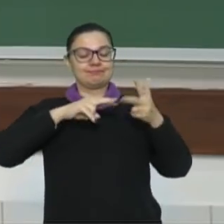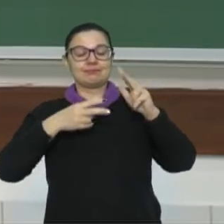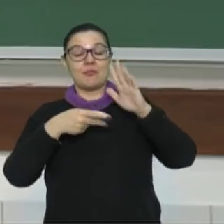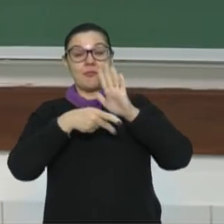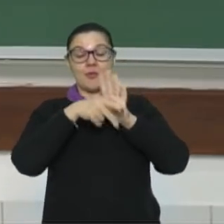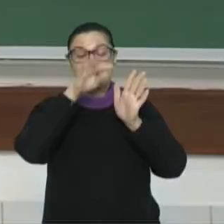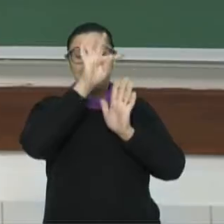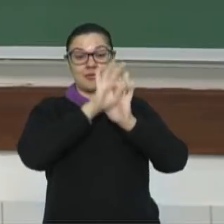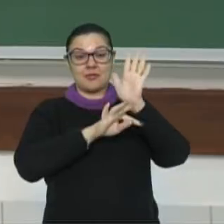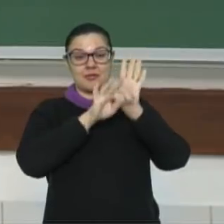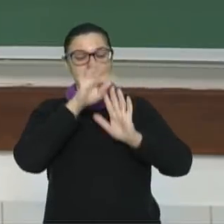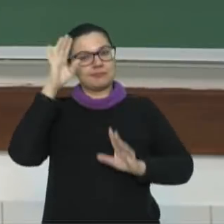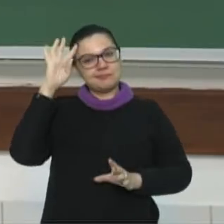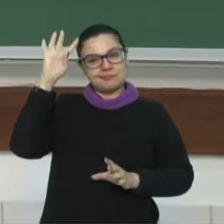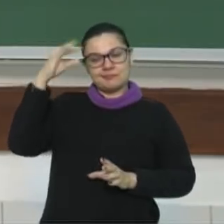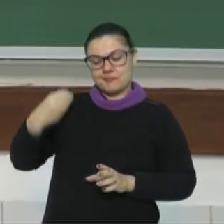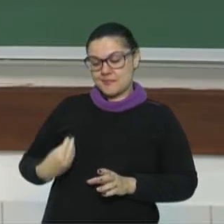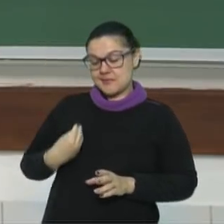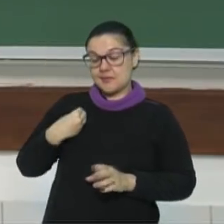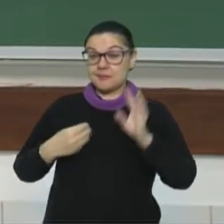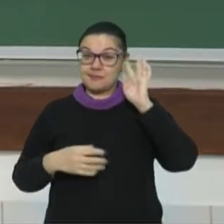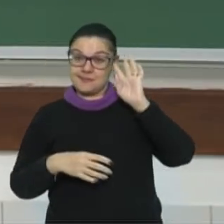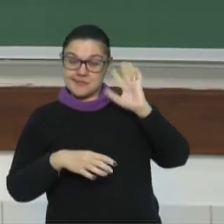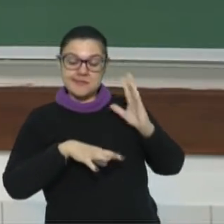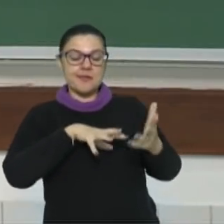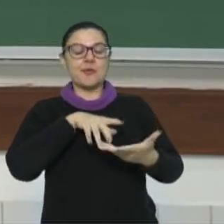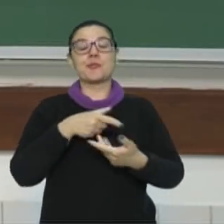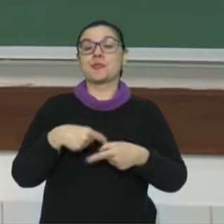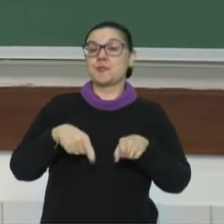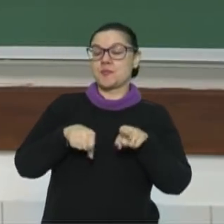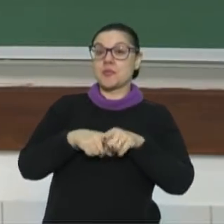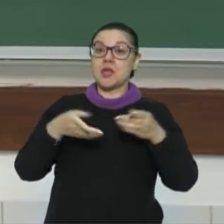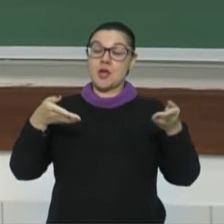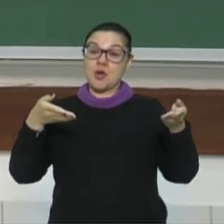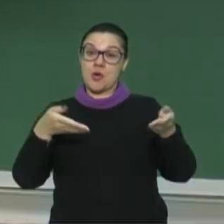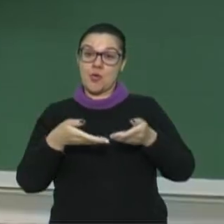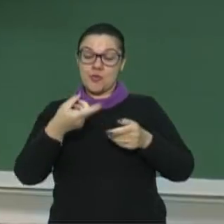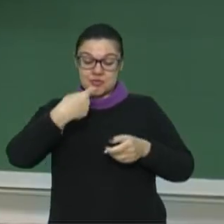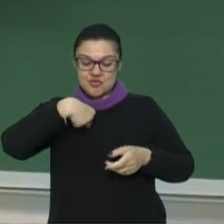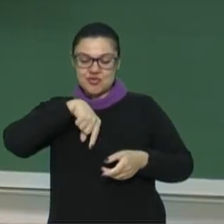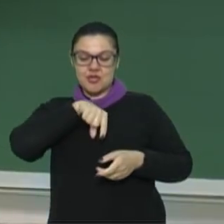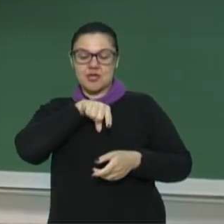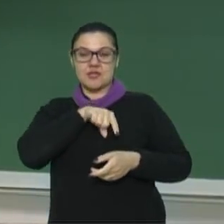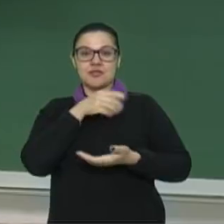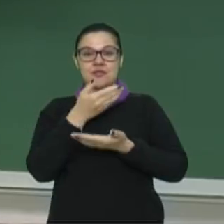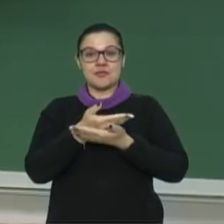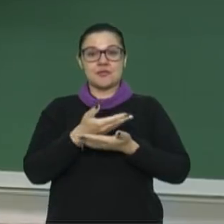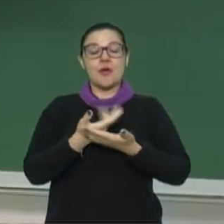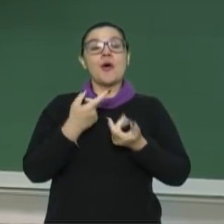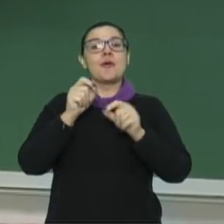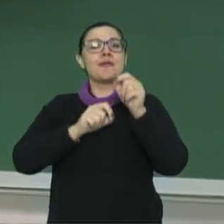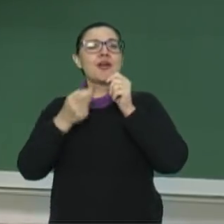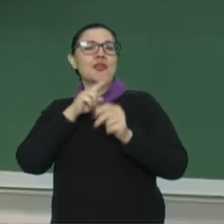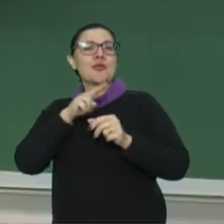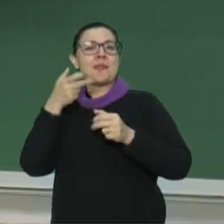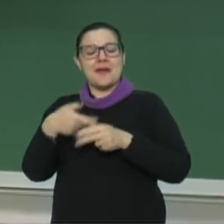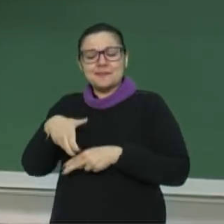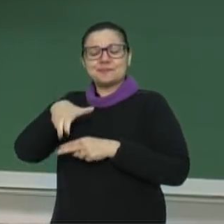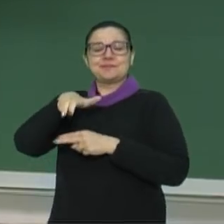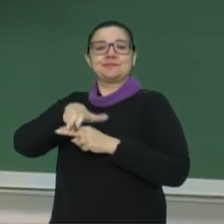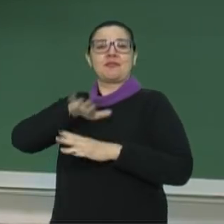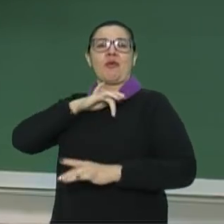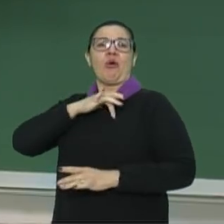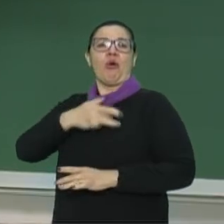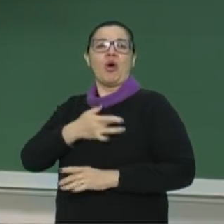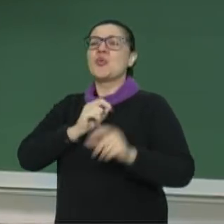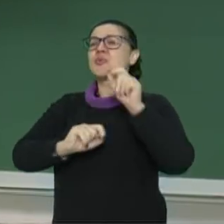para pensar a vida, para pensar o mundo. E hoje a gente vai falar do banquinho da vítima. Você já sentou no banquinho